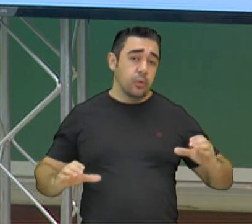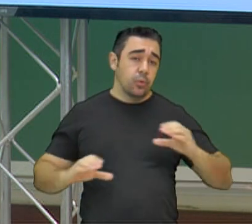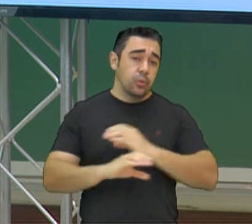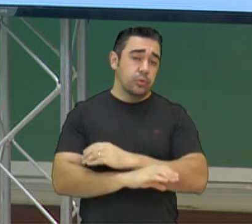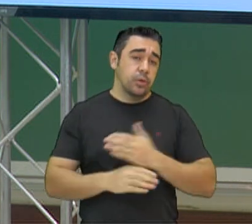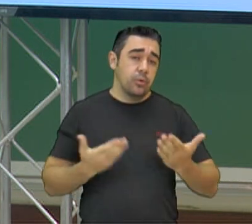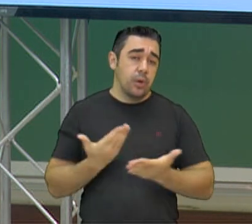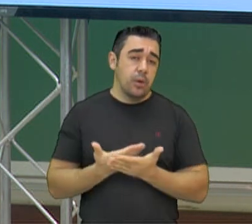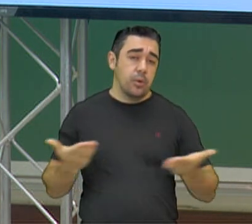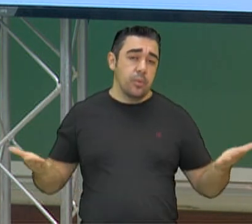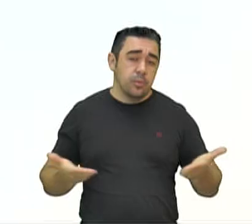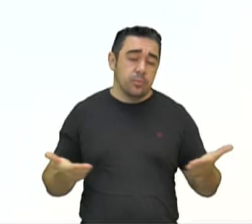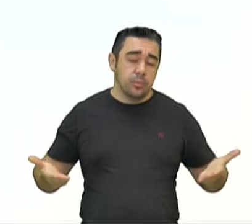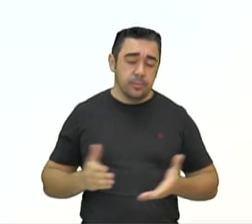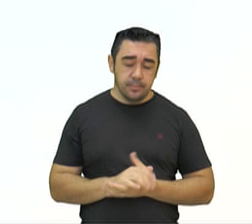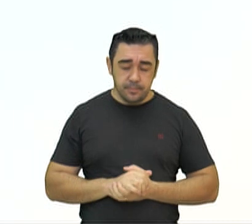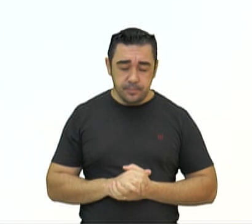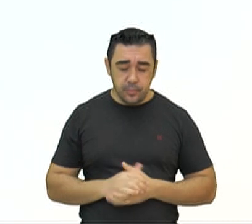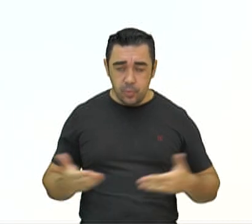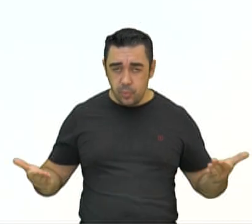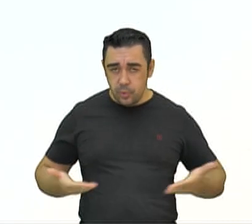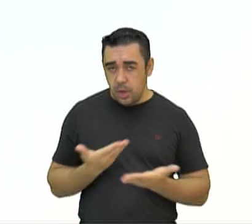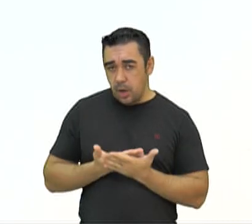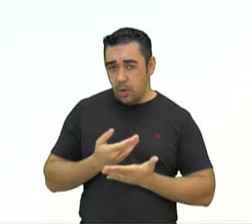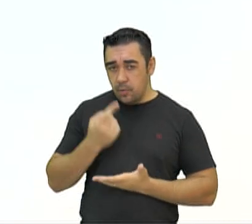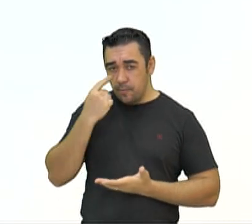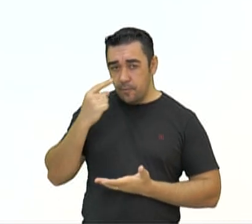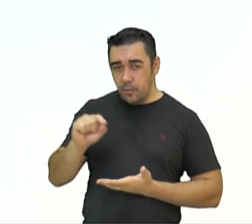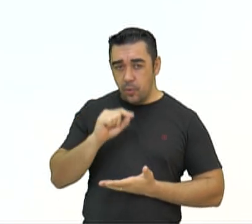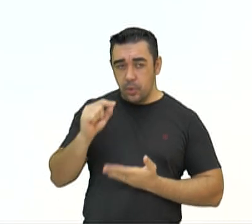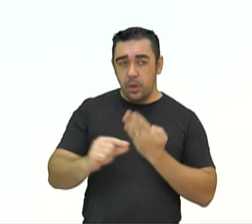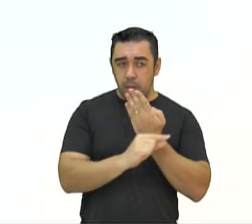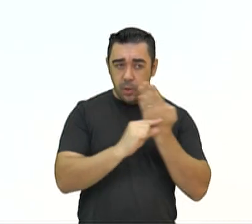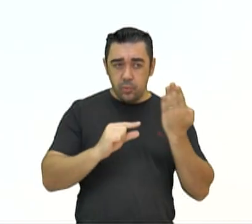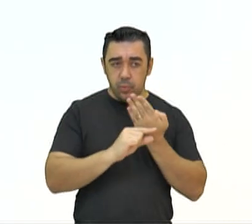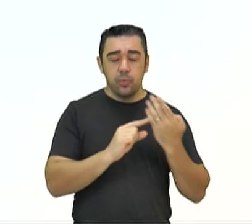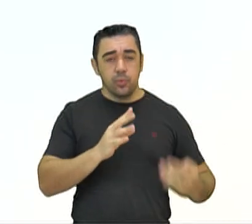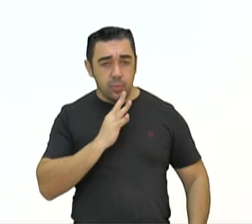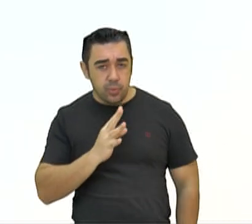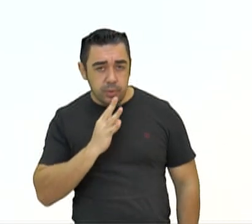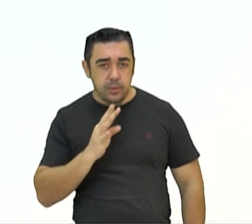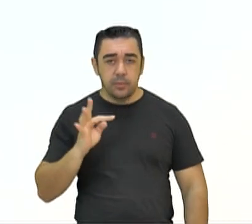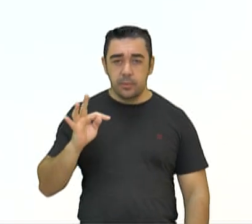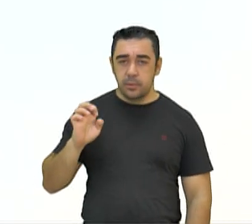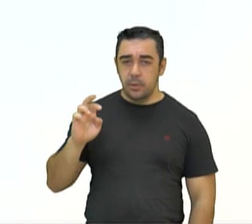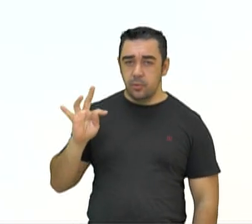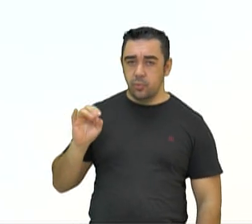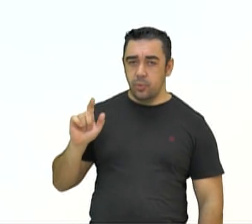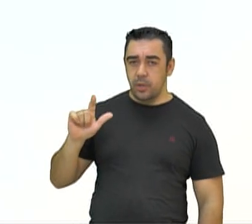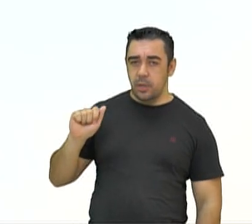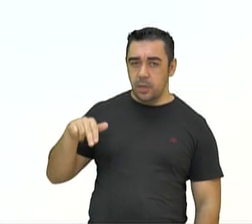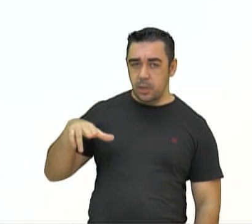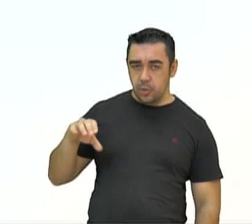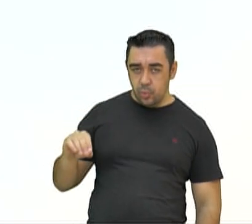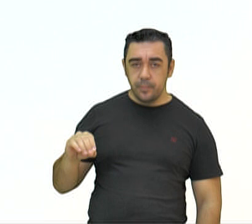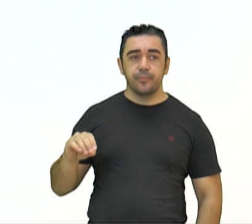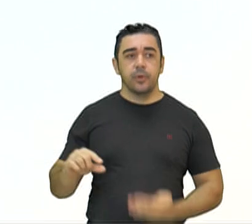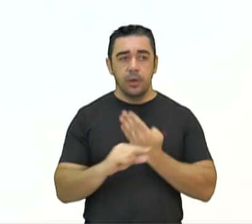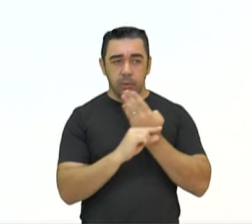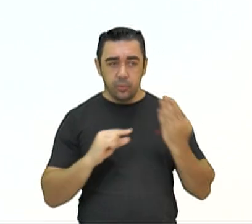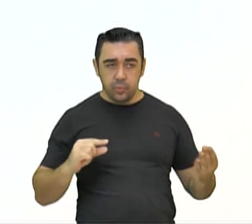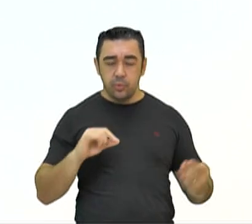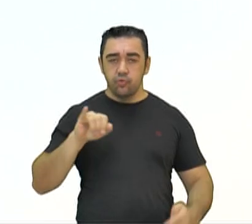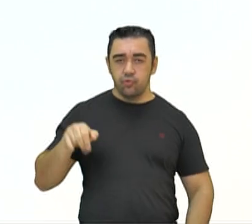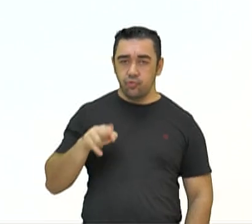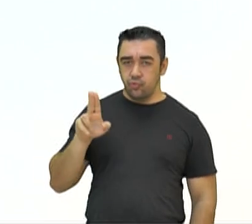Conclusão para a aula de hoje. Então, nessa aula, nós vimos os autores mais conhecidos, o Tertuliano e o